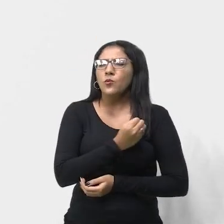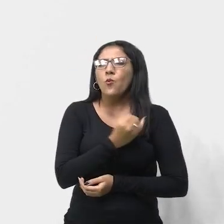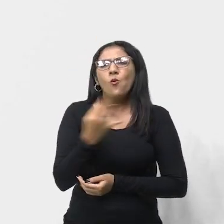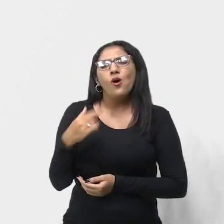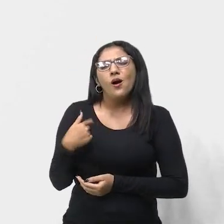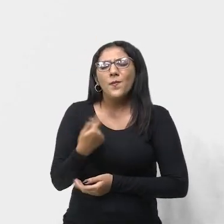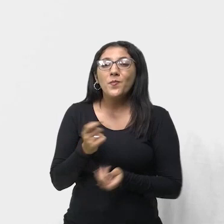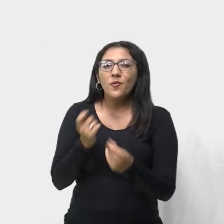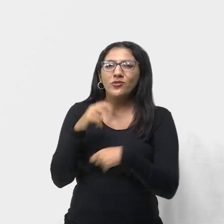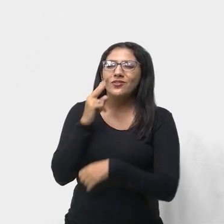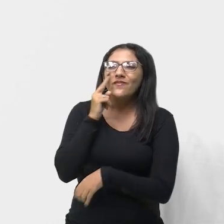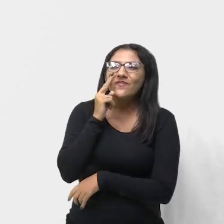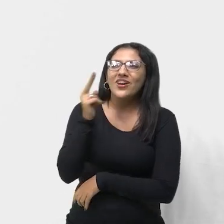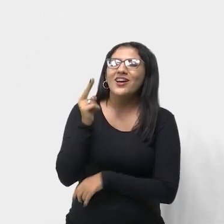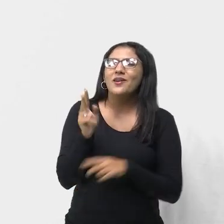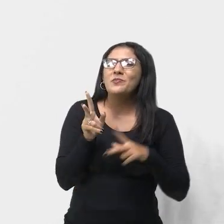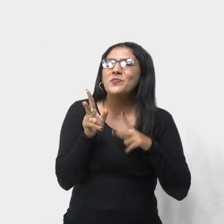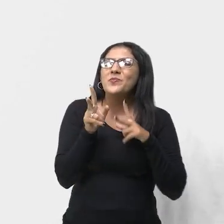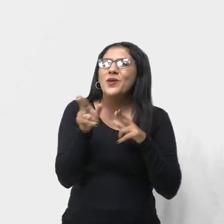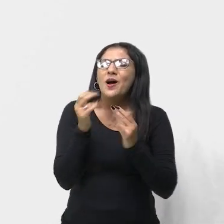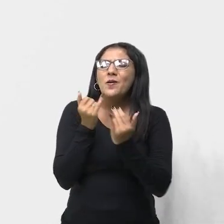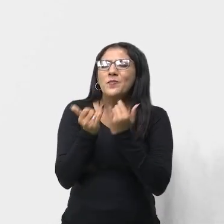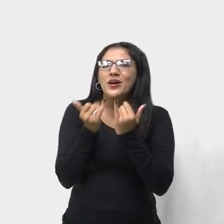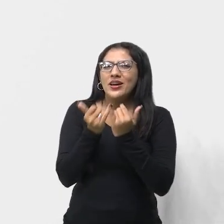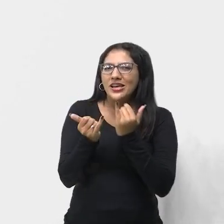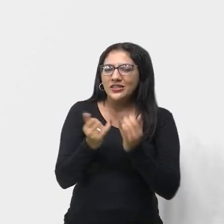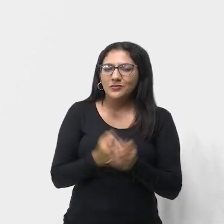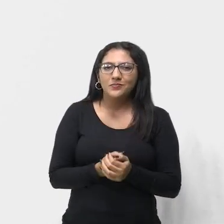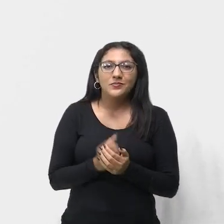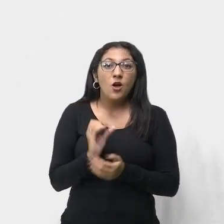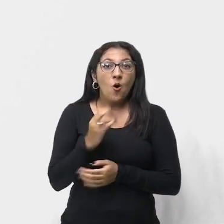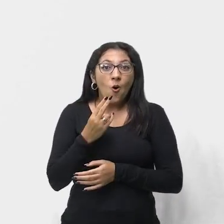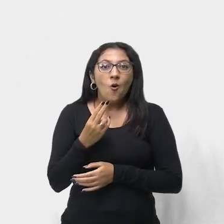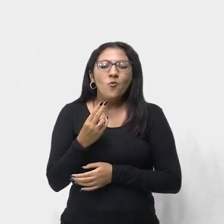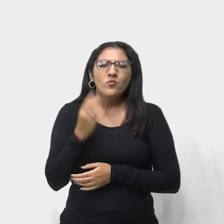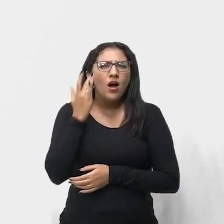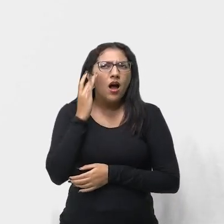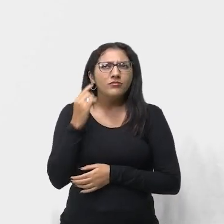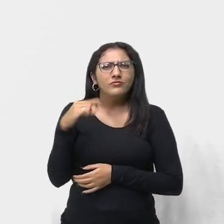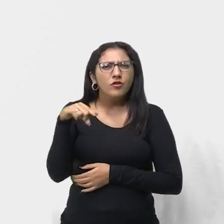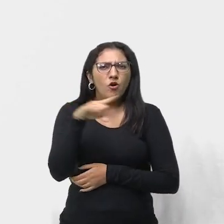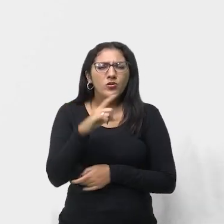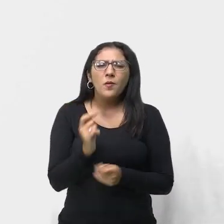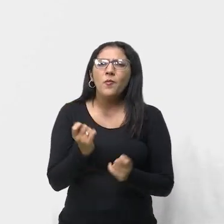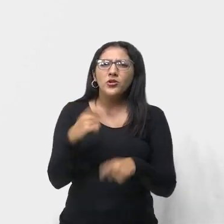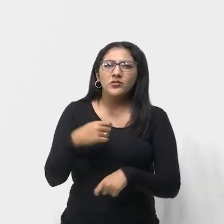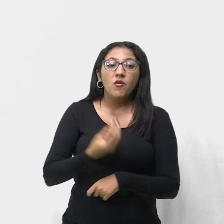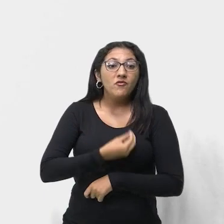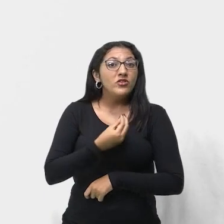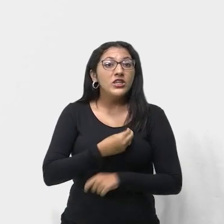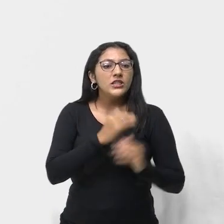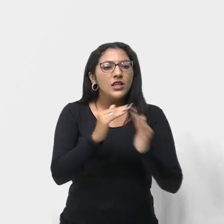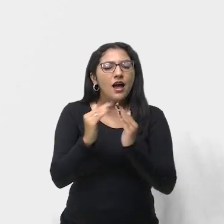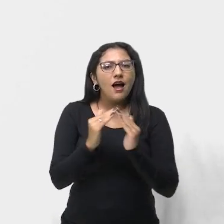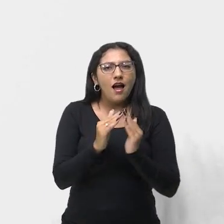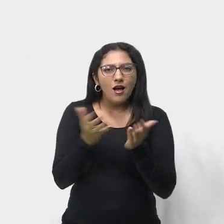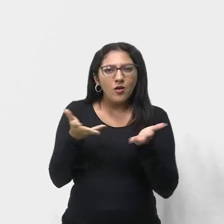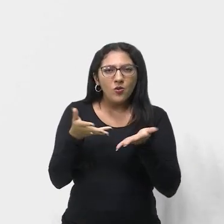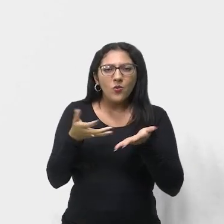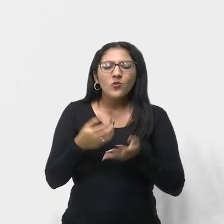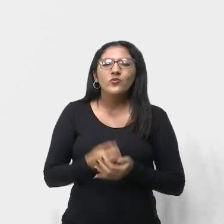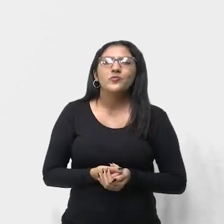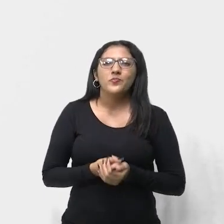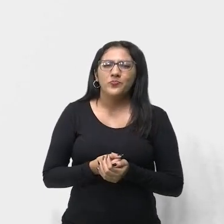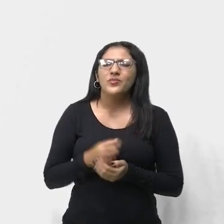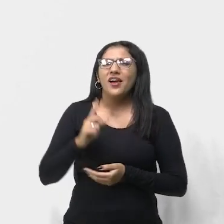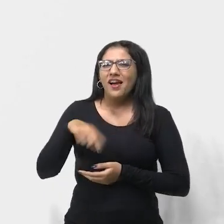assim, parecidas com isso? De repente, alguém pode até já ter morado em uma casa assim ou morar atualmente. Então, é uma imagem